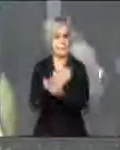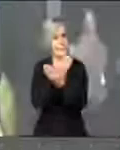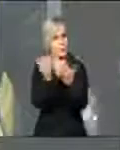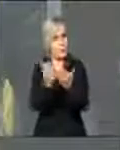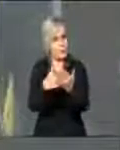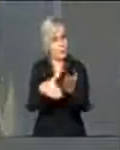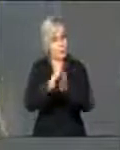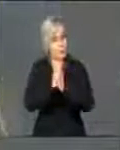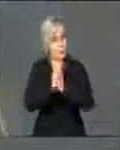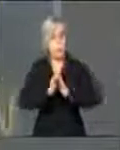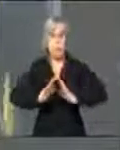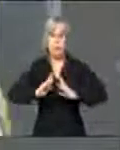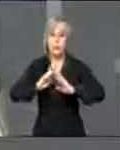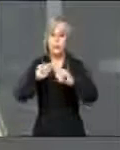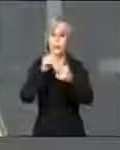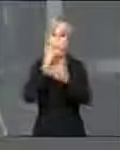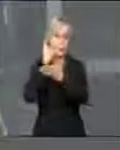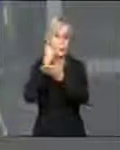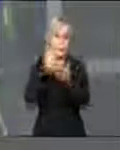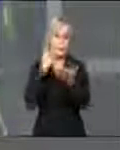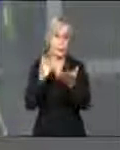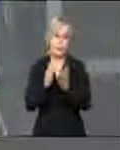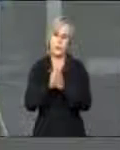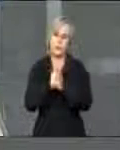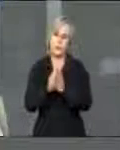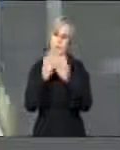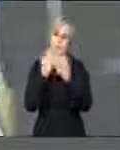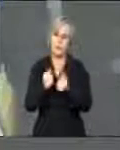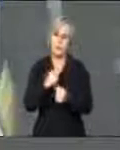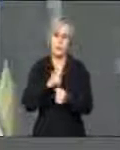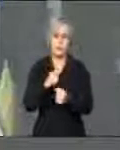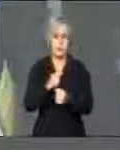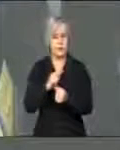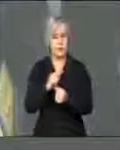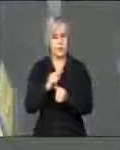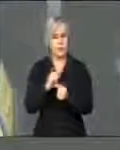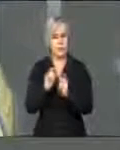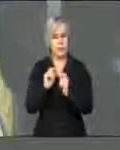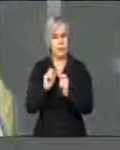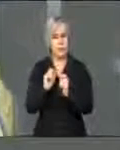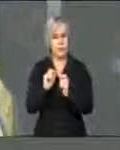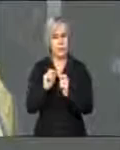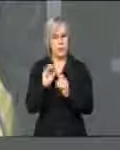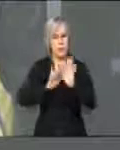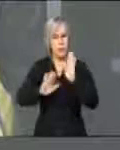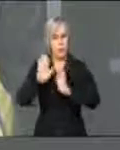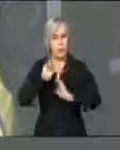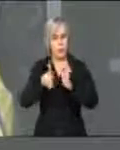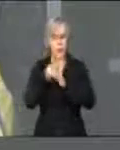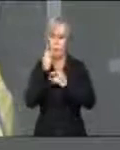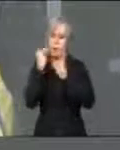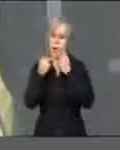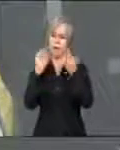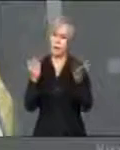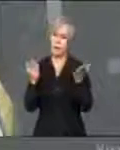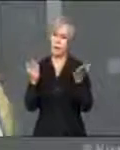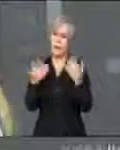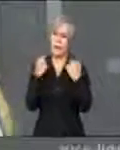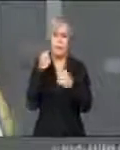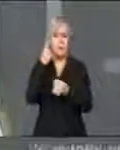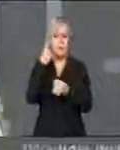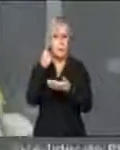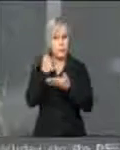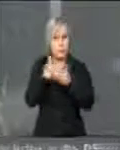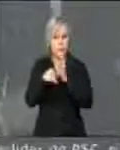amigas, senhoras e senhores deputados, tenhamos um pouco mais de razoabilidade nas nossas colocações. Vamos pensar de fato